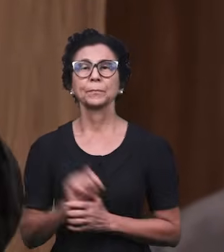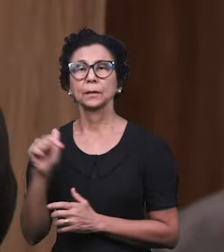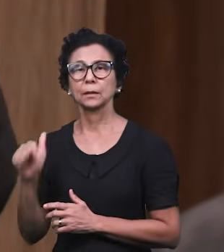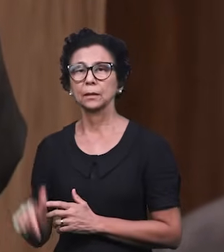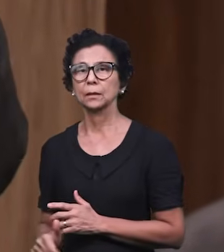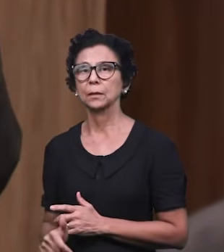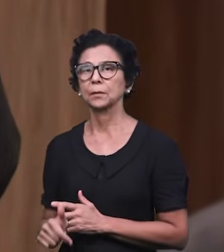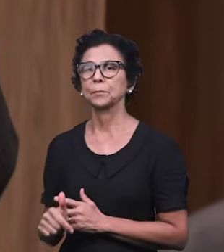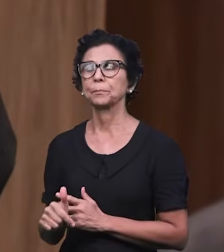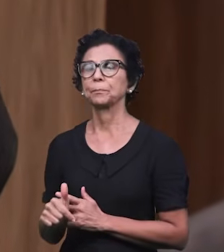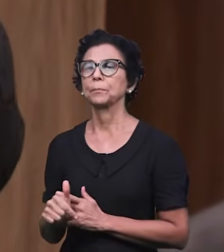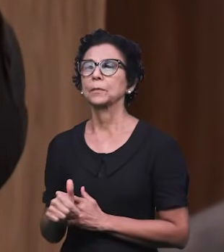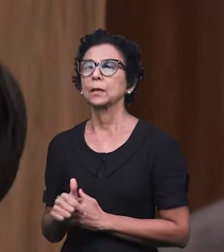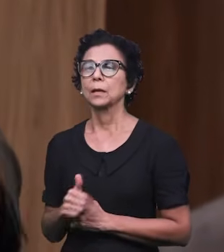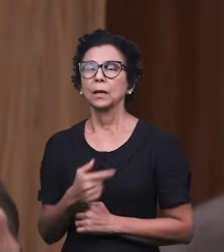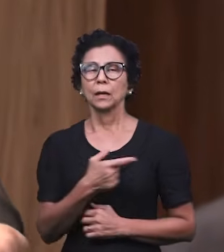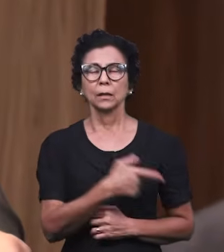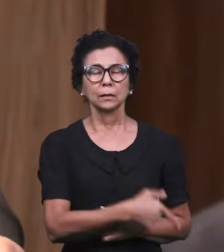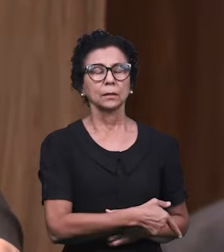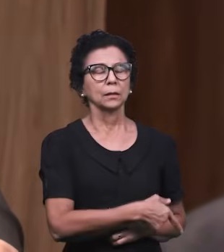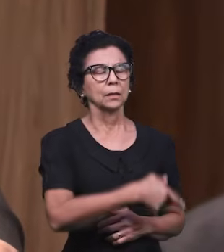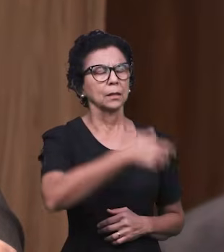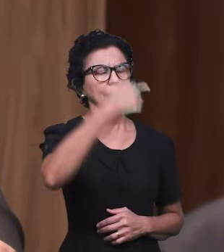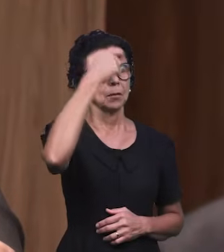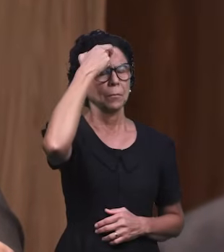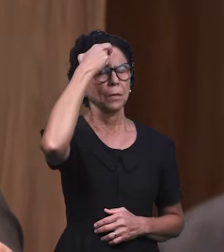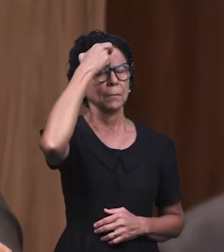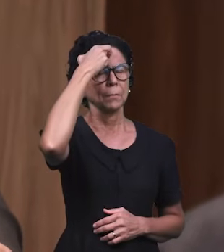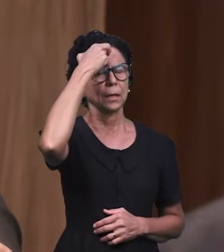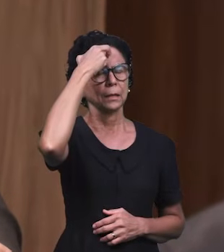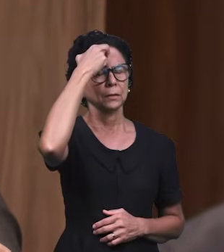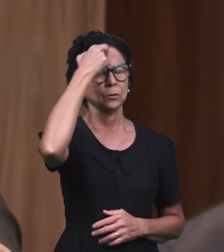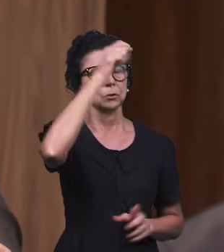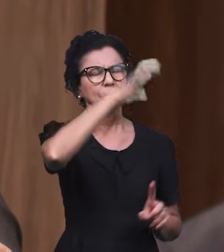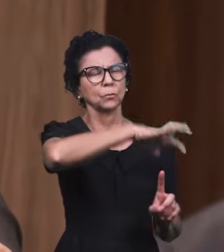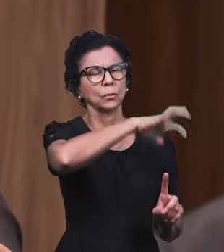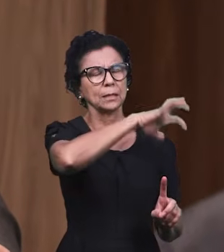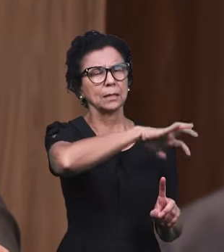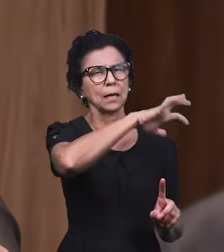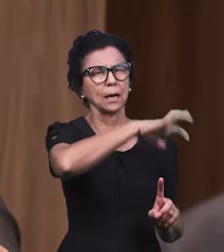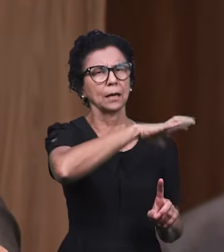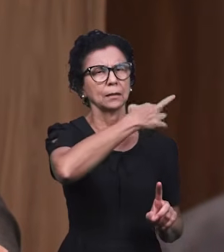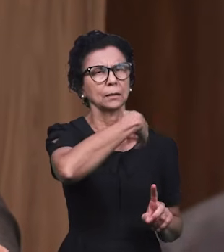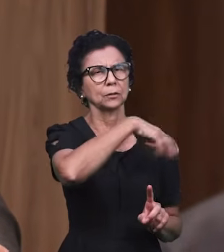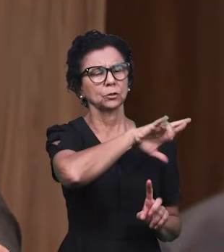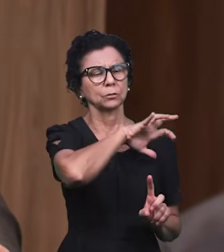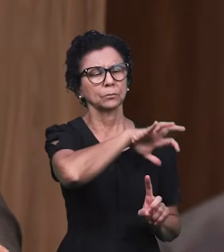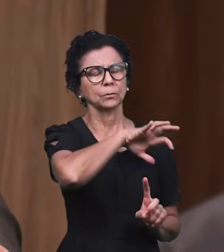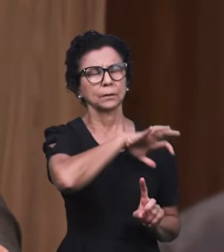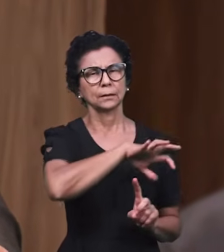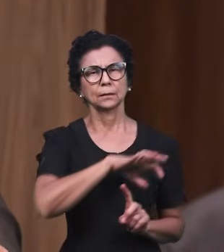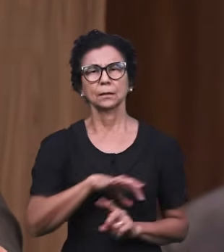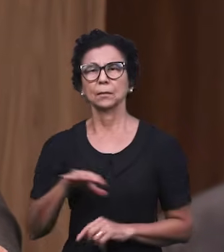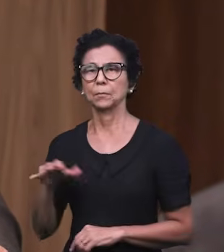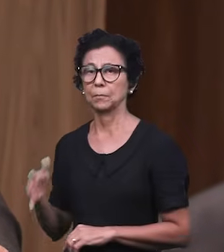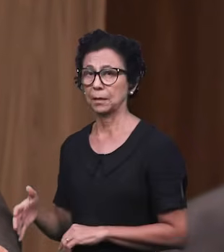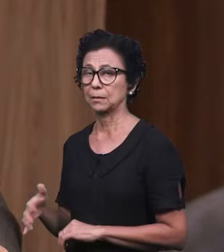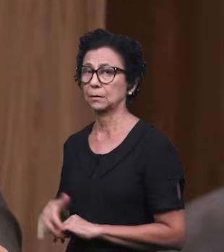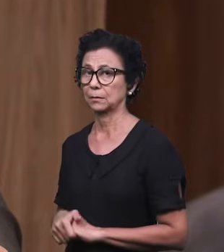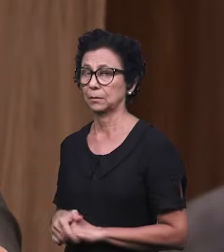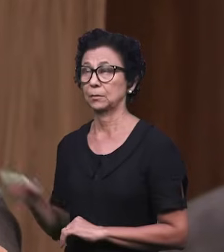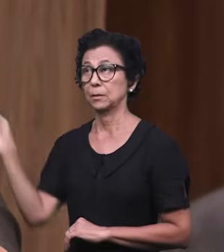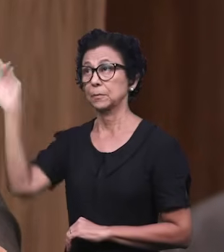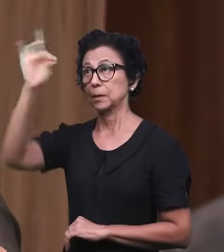fé, mas há uma mente calcificada. Mas o Evangelho Eterno, através do Espírito Santo, ele opera em nós um